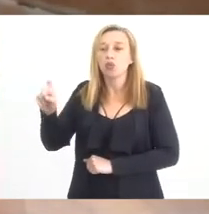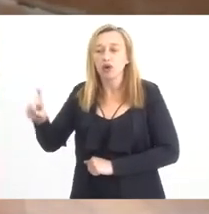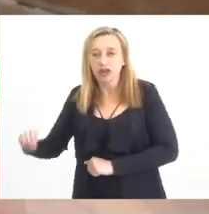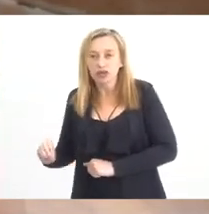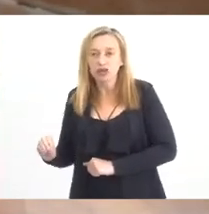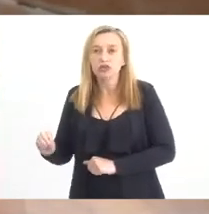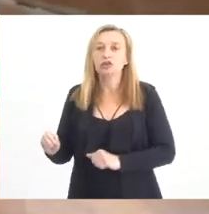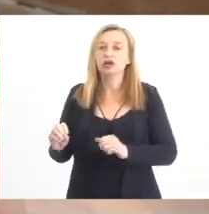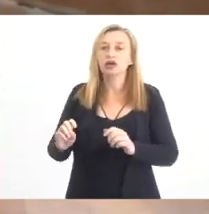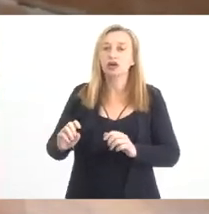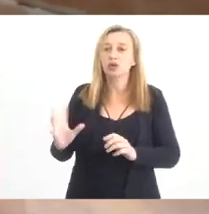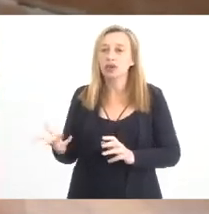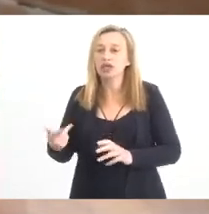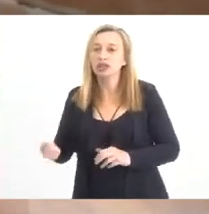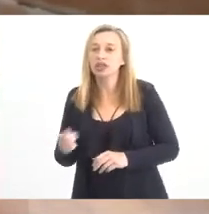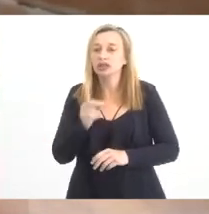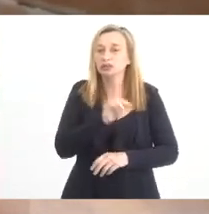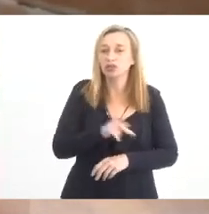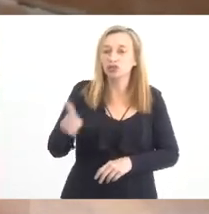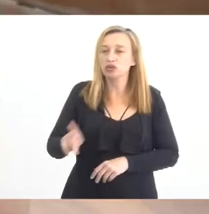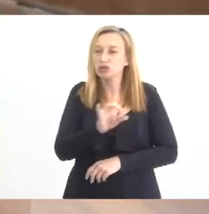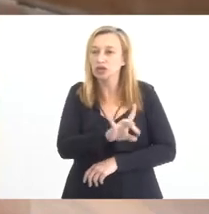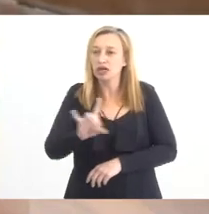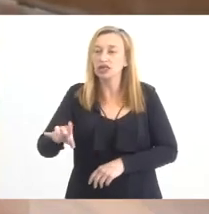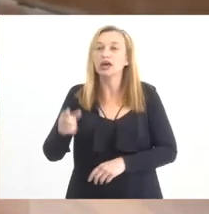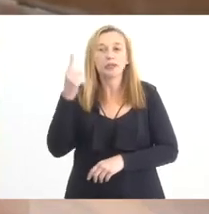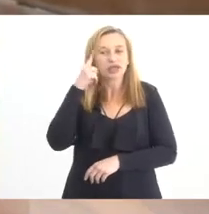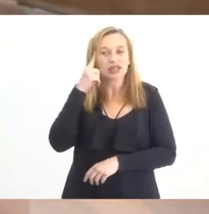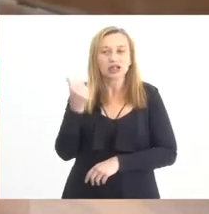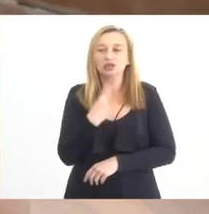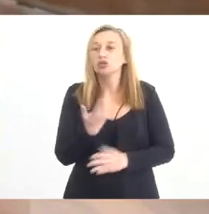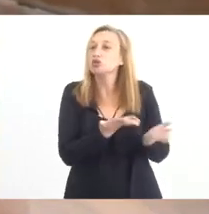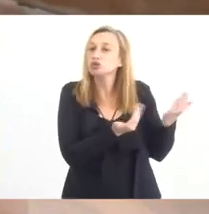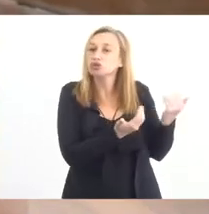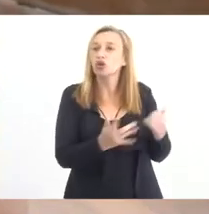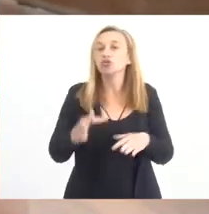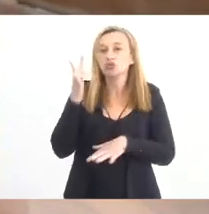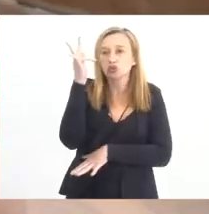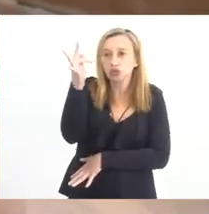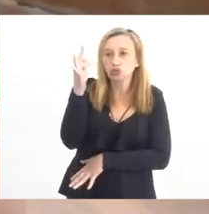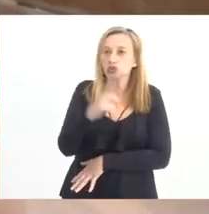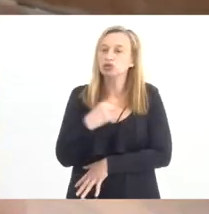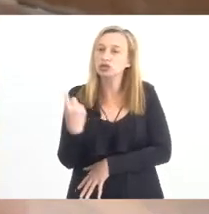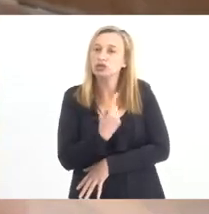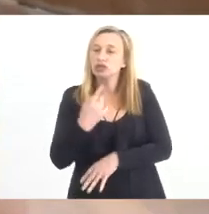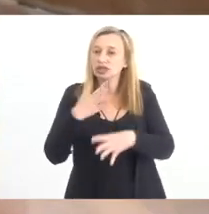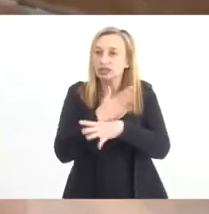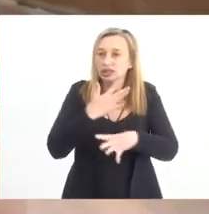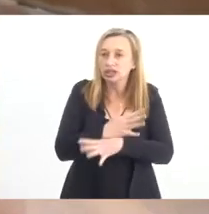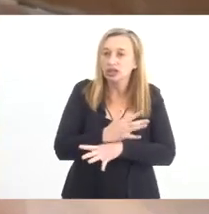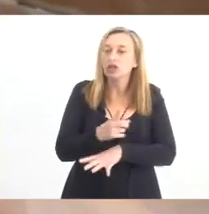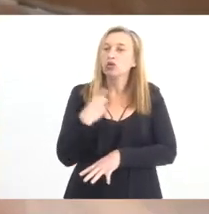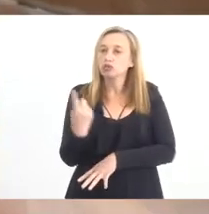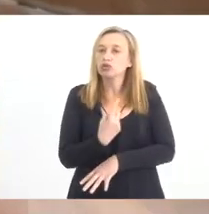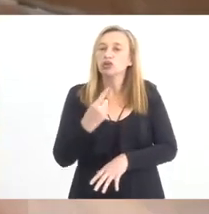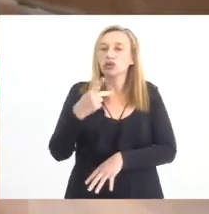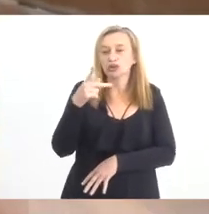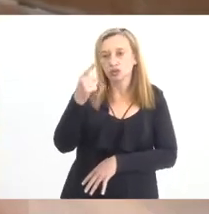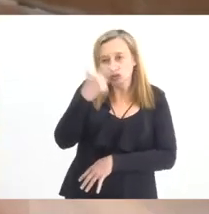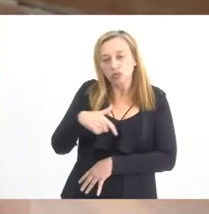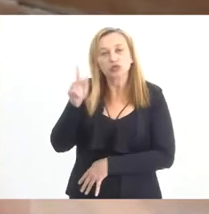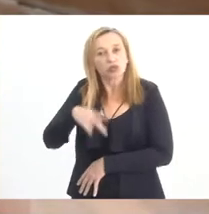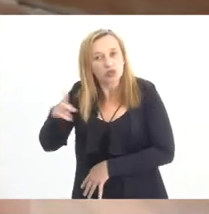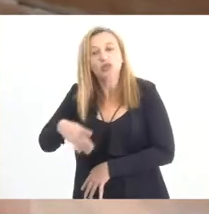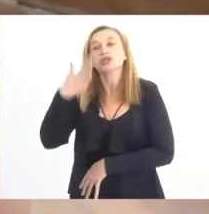cada professor e, principalmente, pensar nos nossos jovens, no futuro da nossa cidade. Como nós somos educadores, a gente